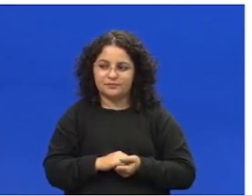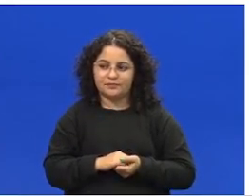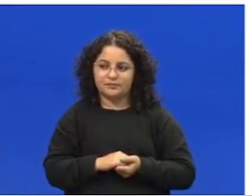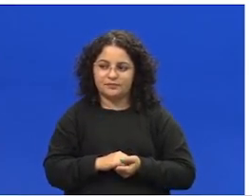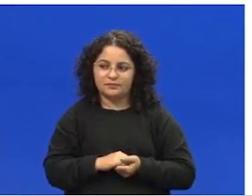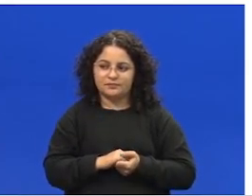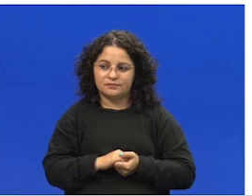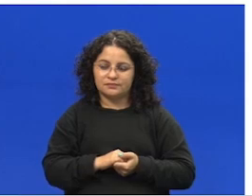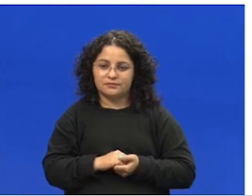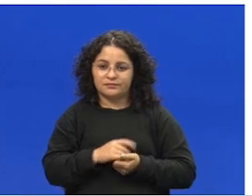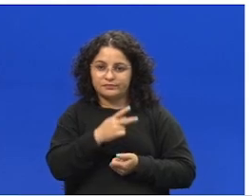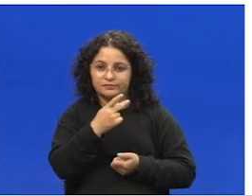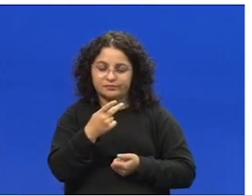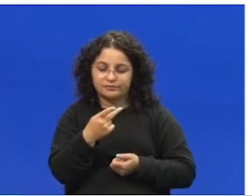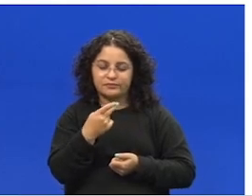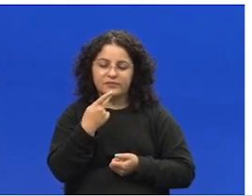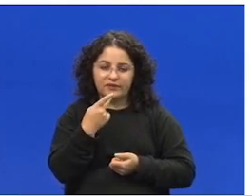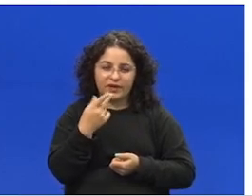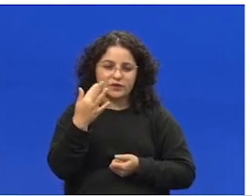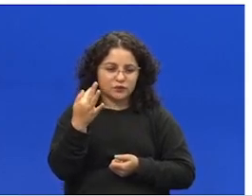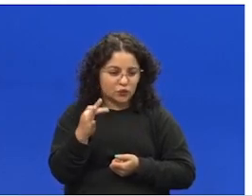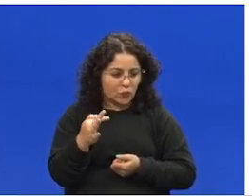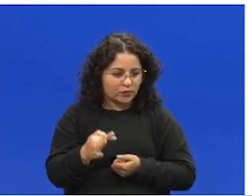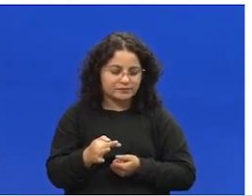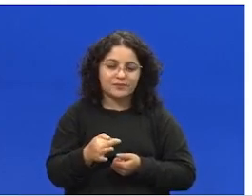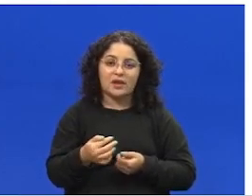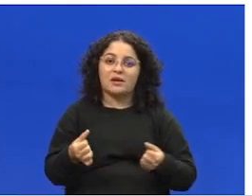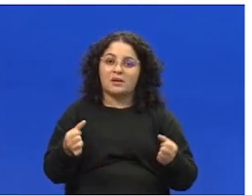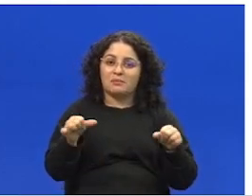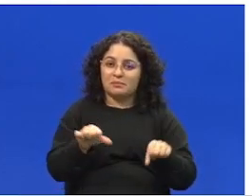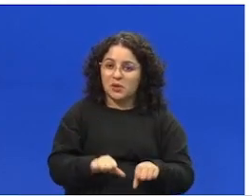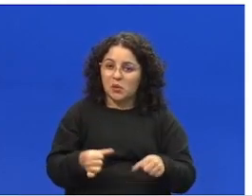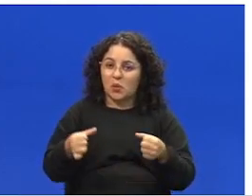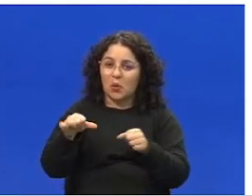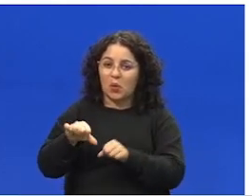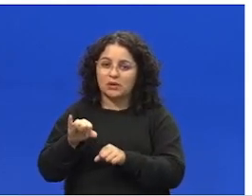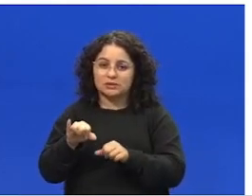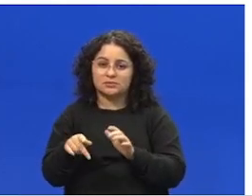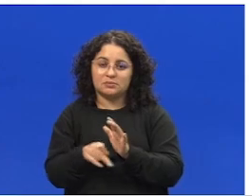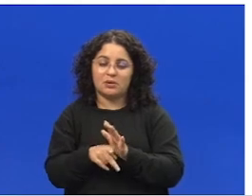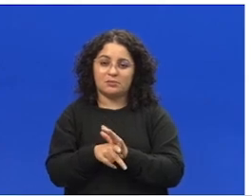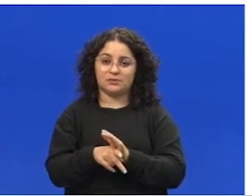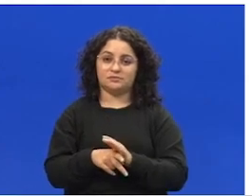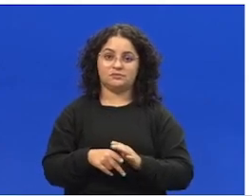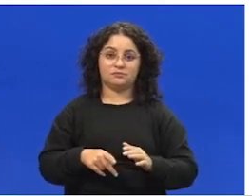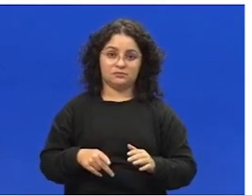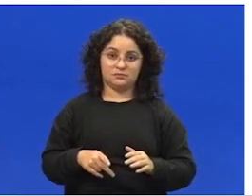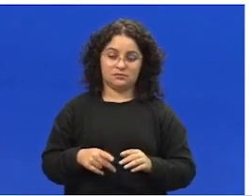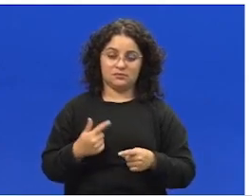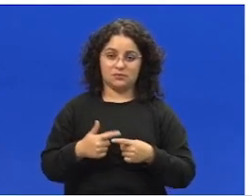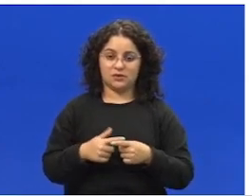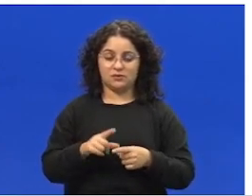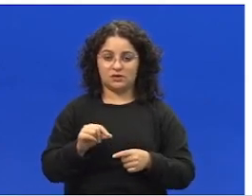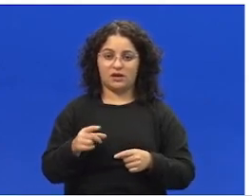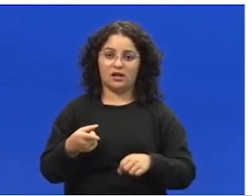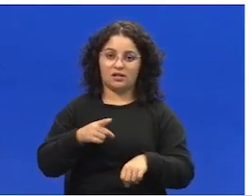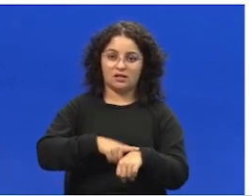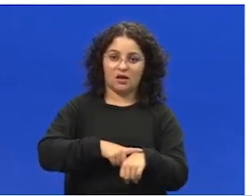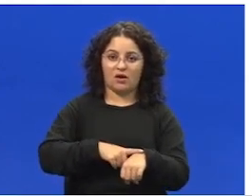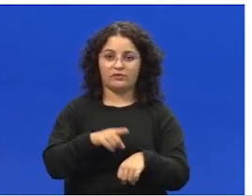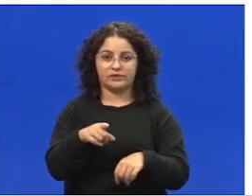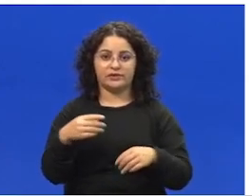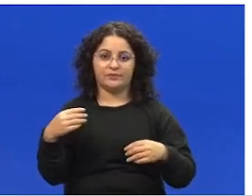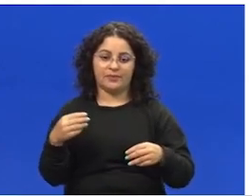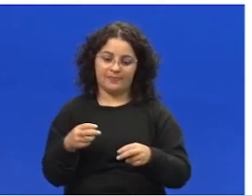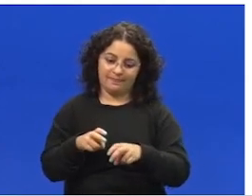O paciente vai referir dor, que piora com a hiperextensão da coluna, justamente porque eu tento num posicionamento colocar